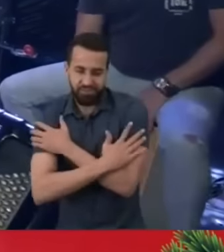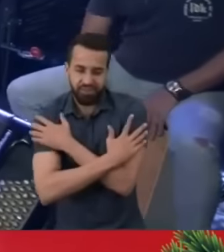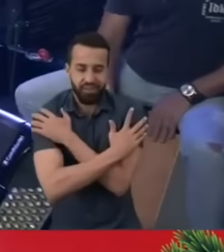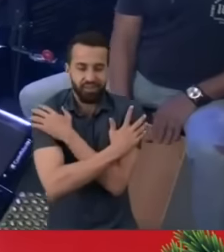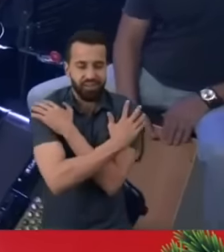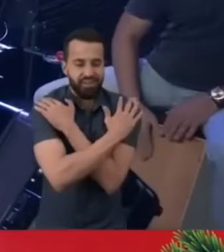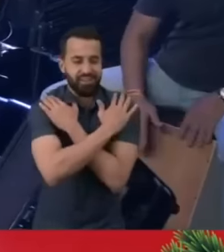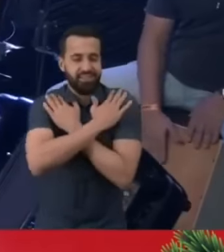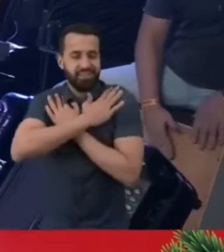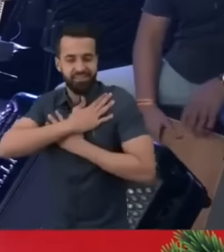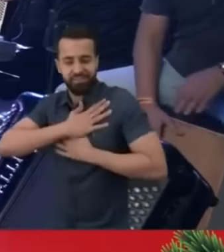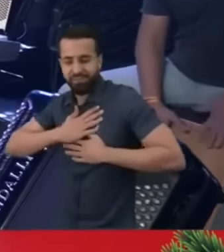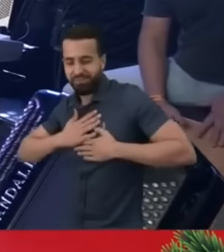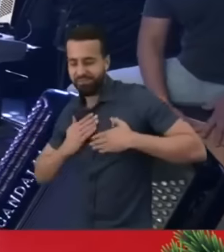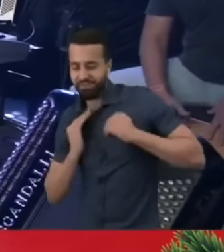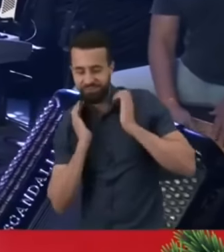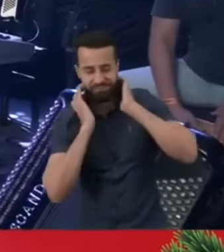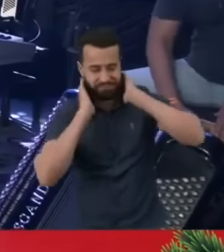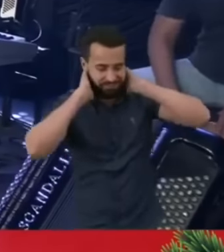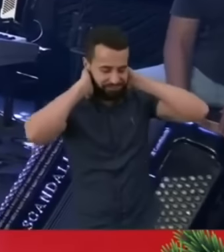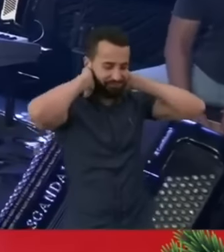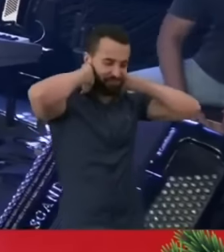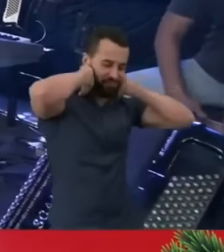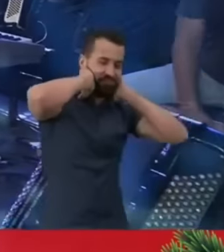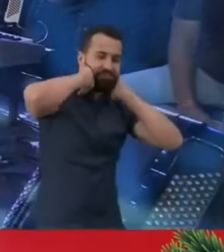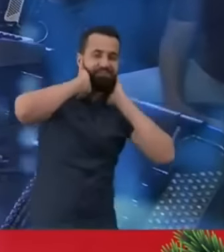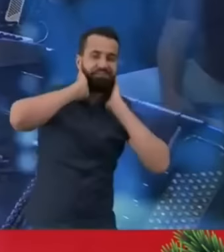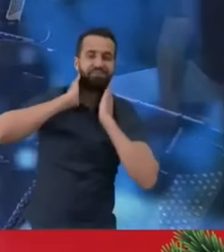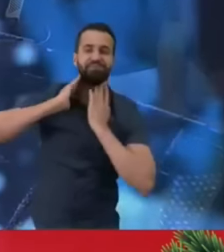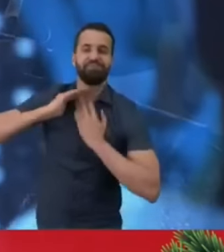vem passear no meu corpo.